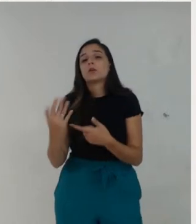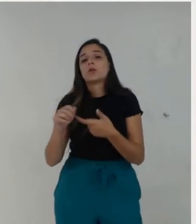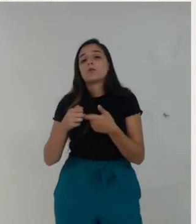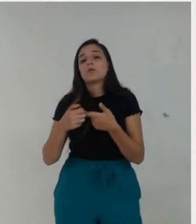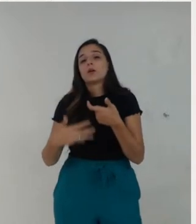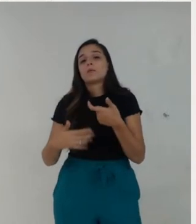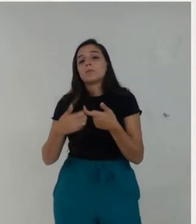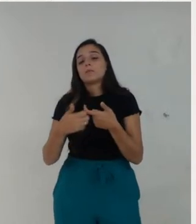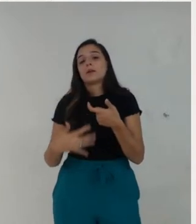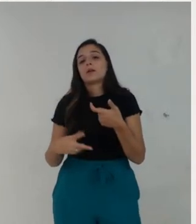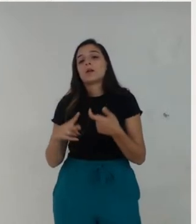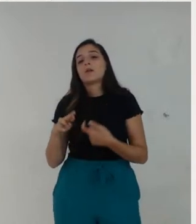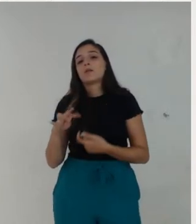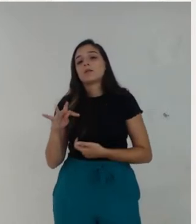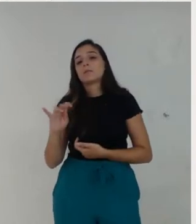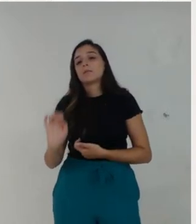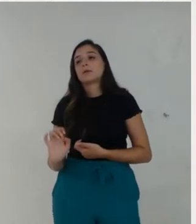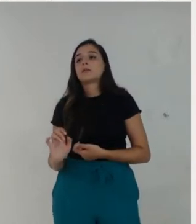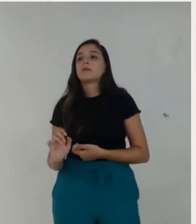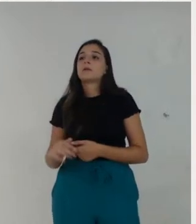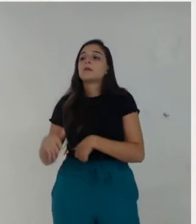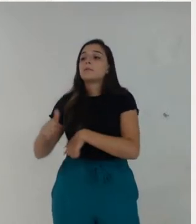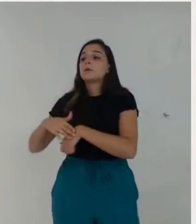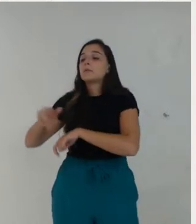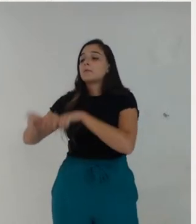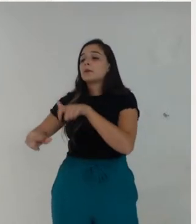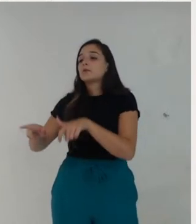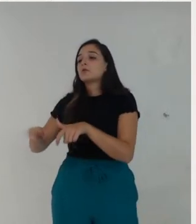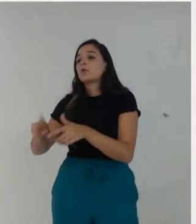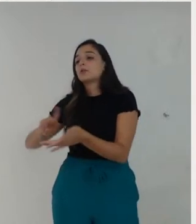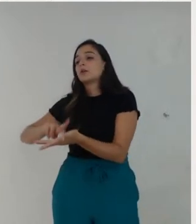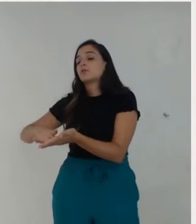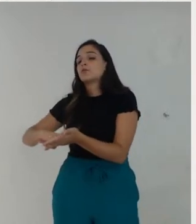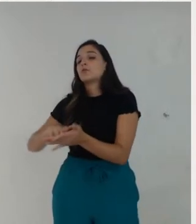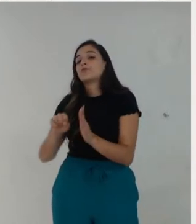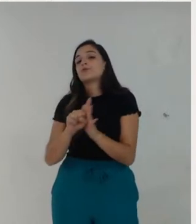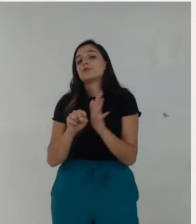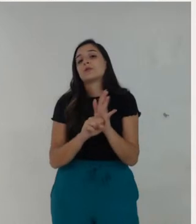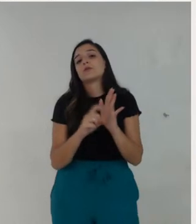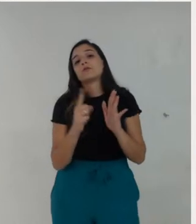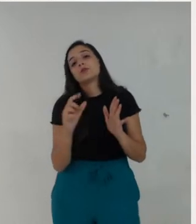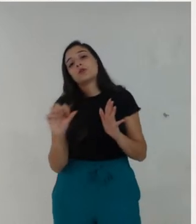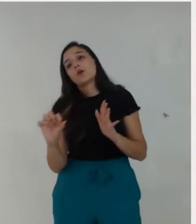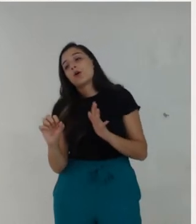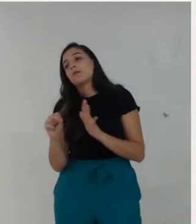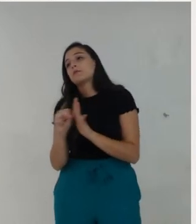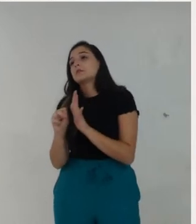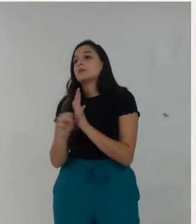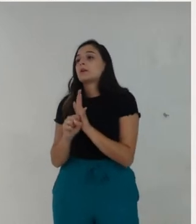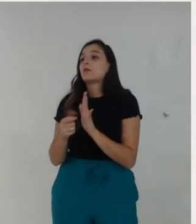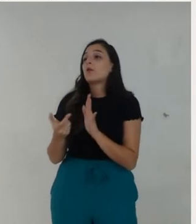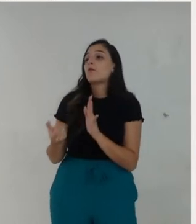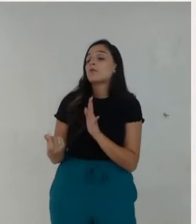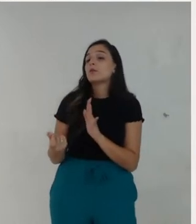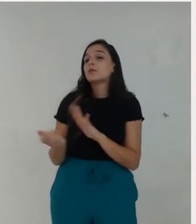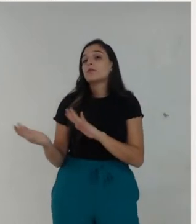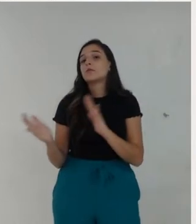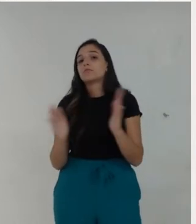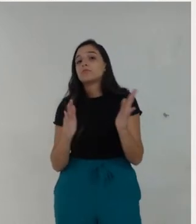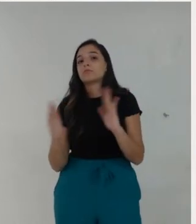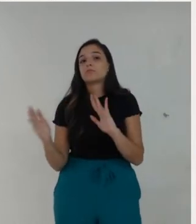de tradutores do século XIX, do início do século XX, né? Sem contar que os tradutores também